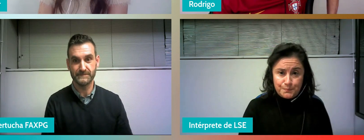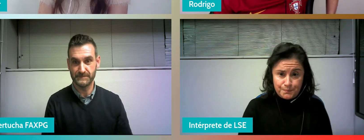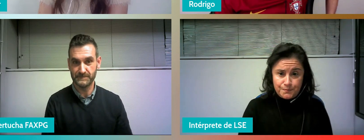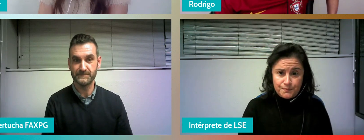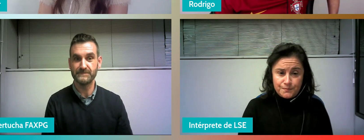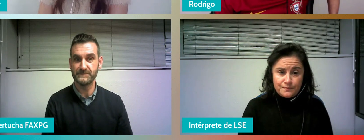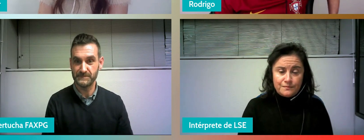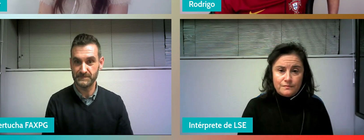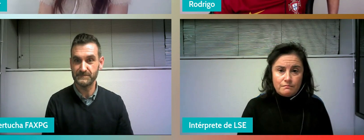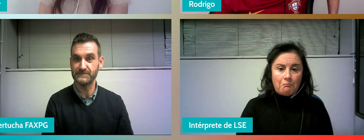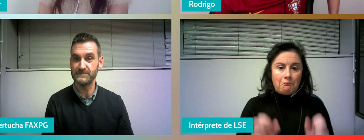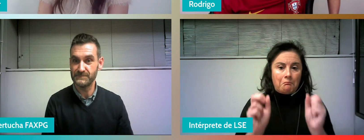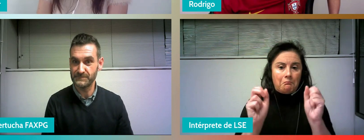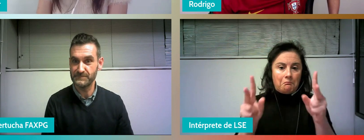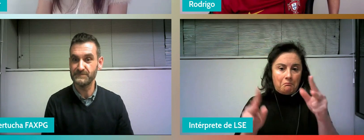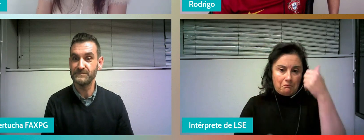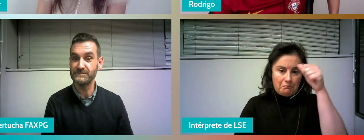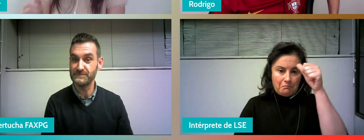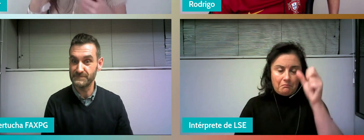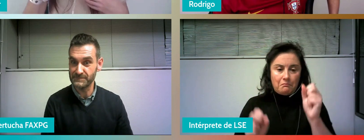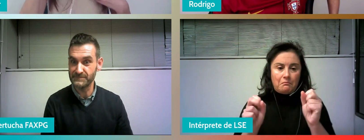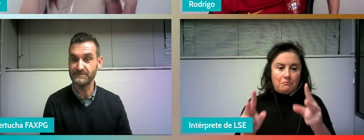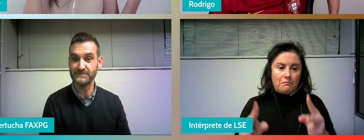signos. Ok.